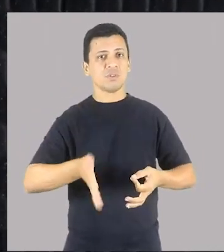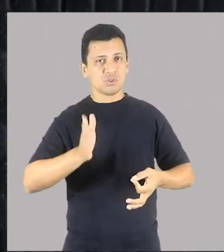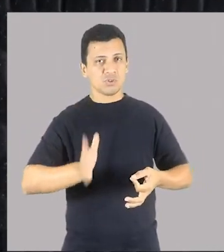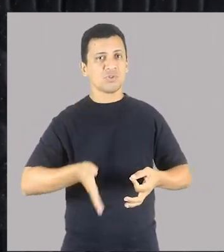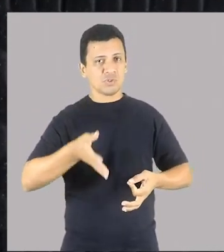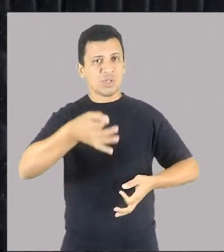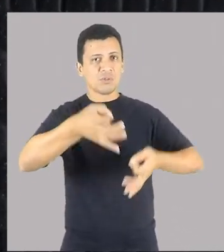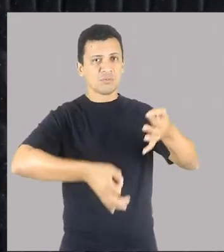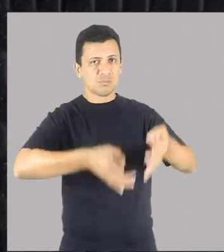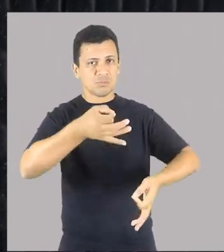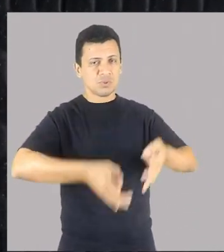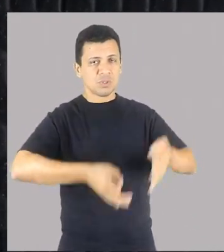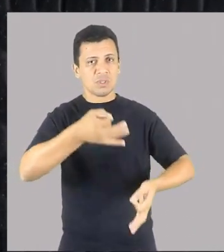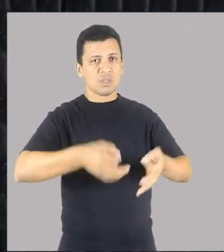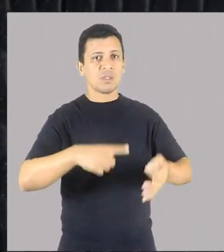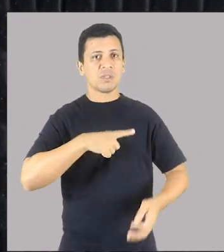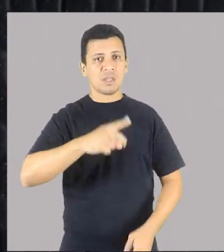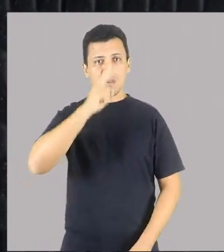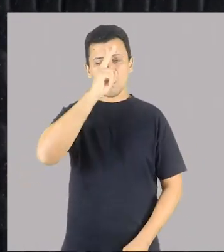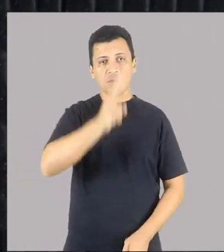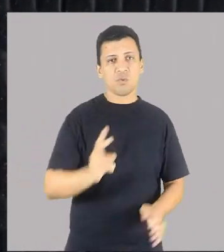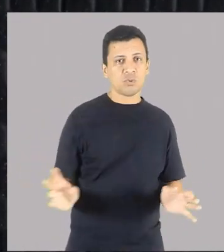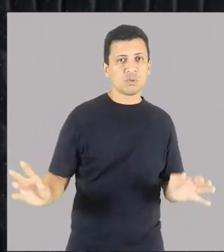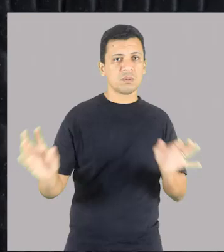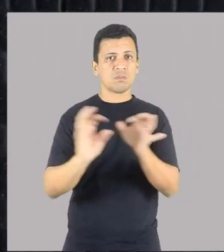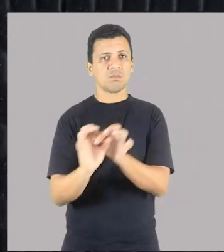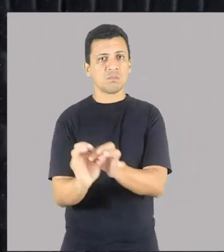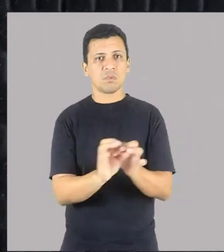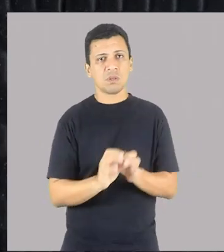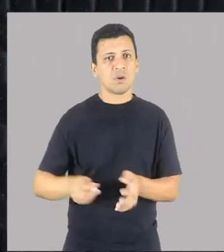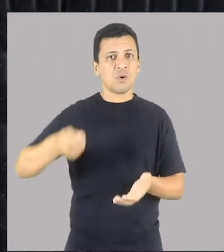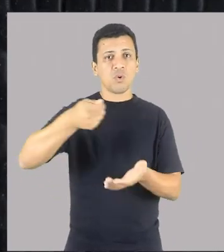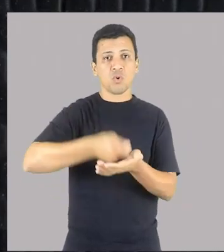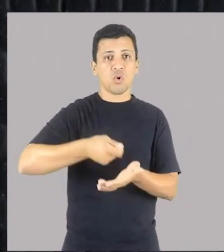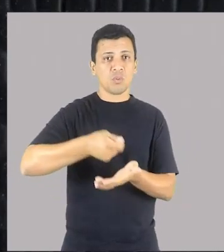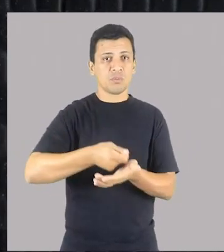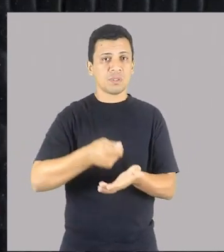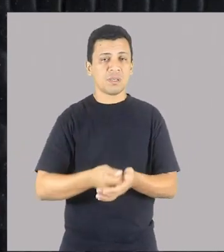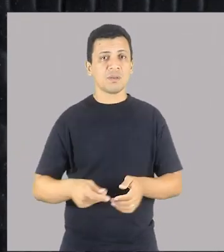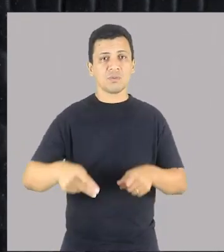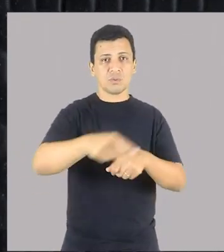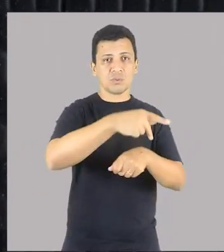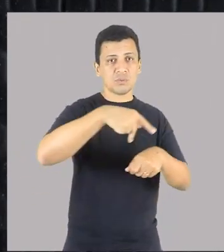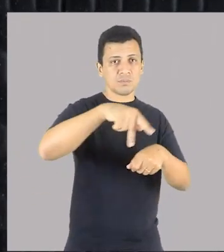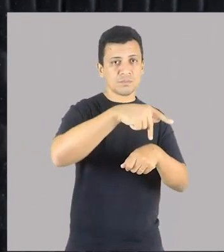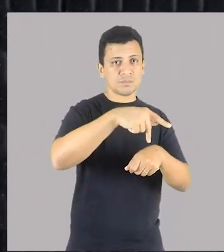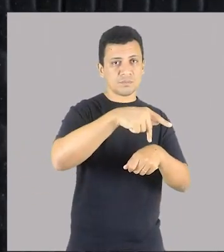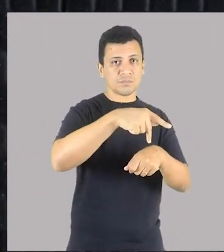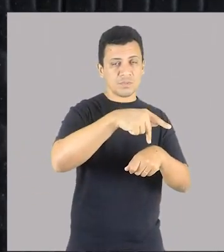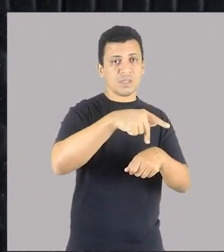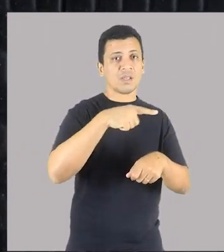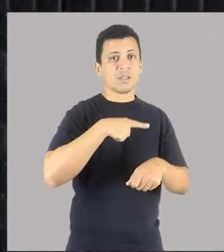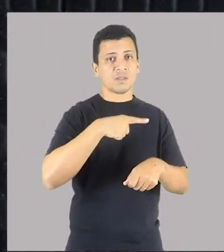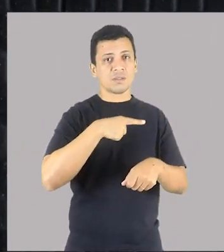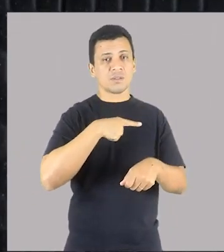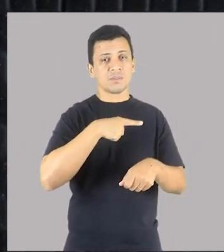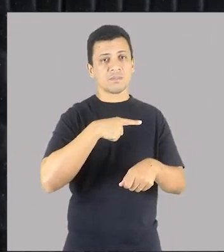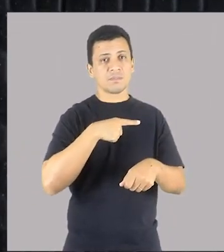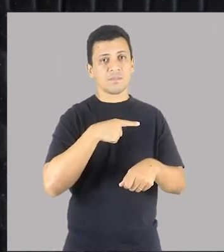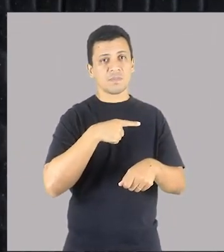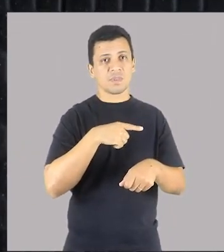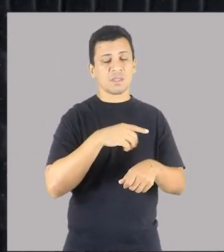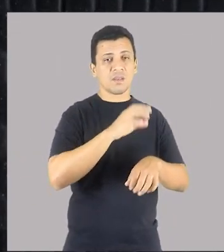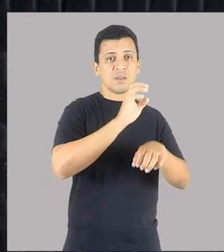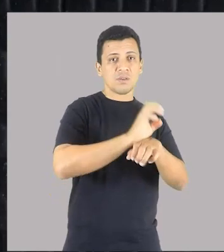força vinculativa, ou seja, sempre obrigarão o Estado na sua fonte, ou seja,